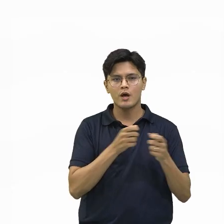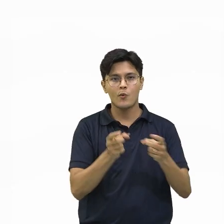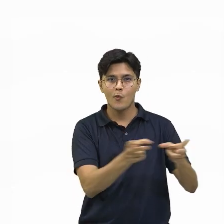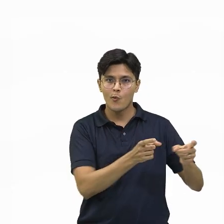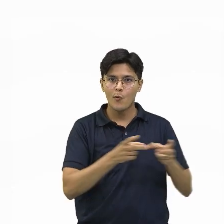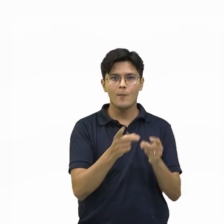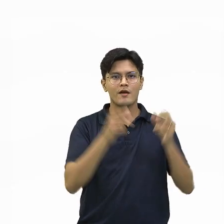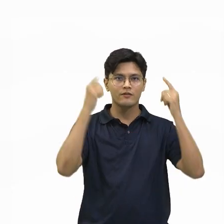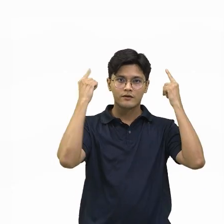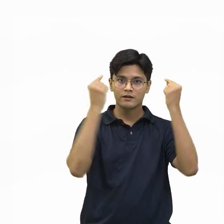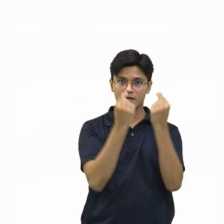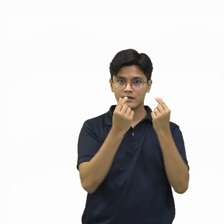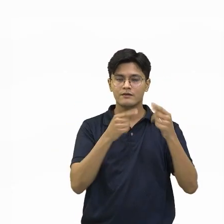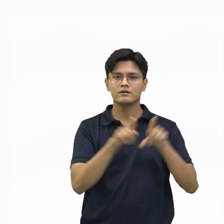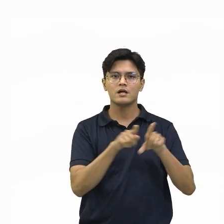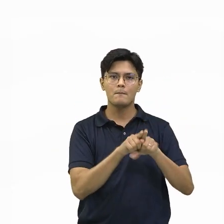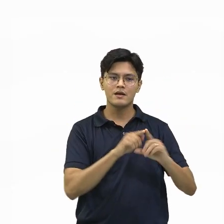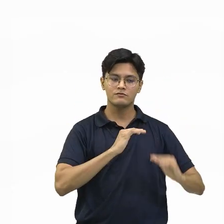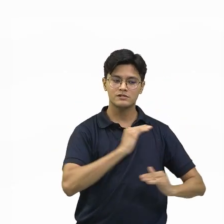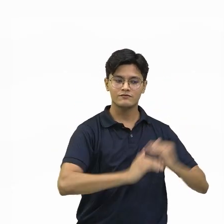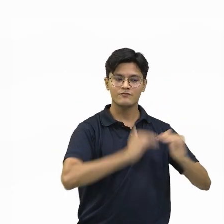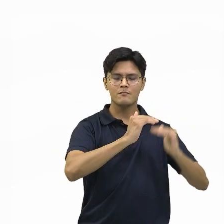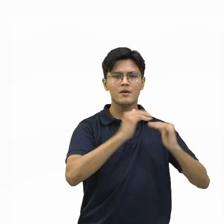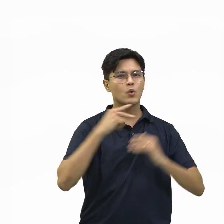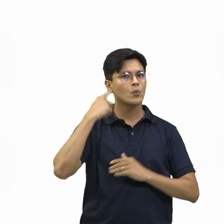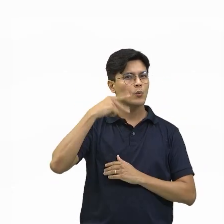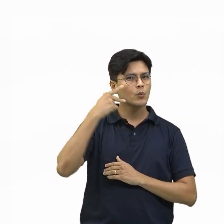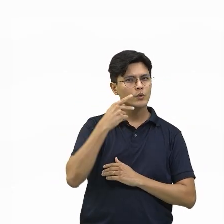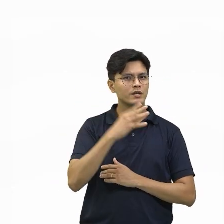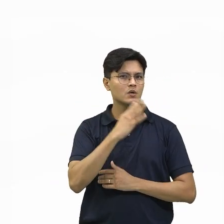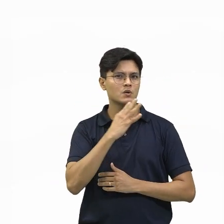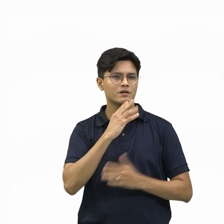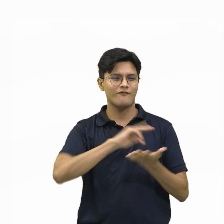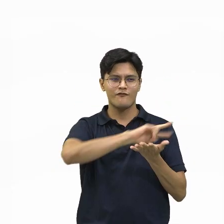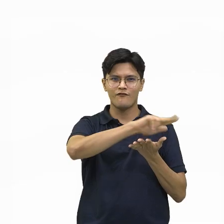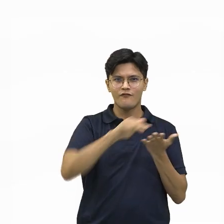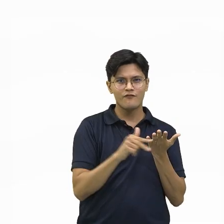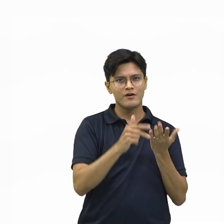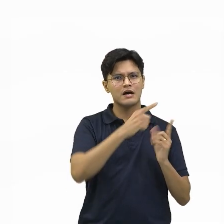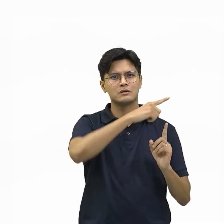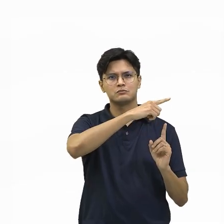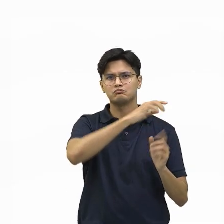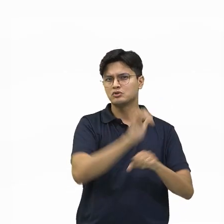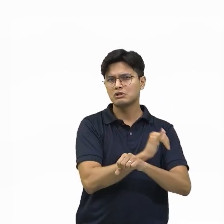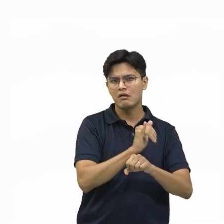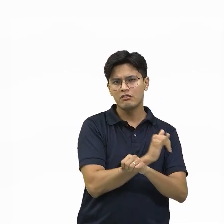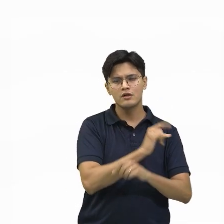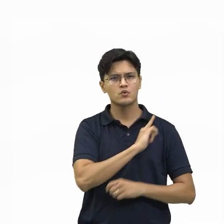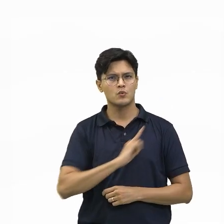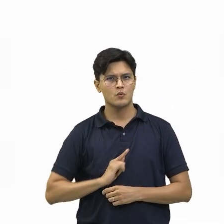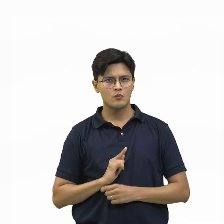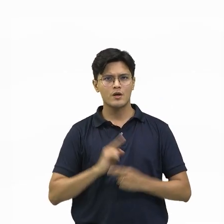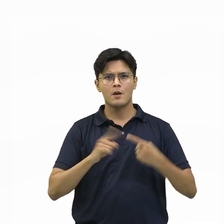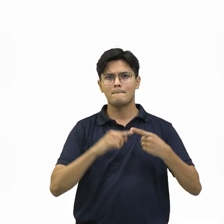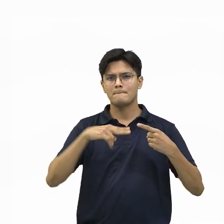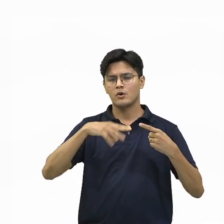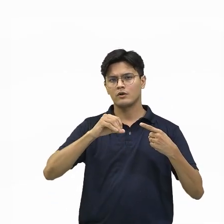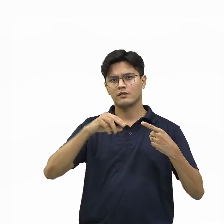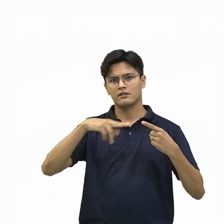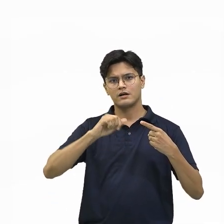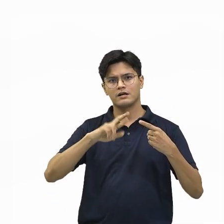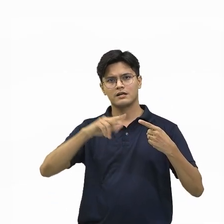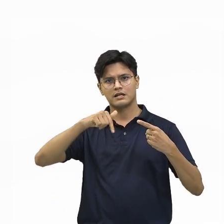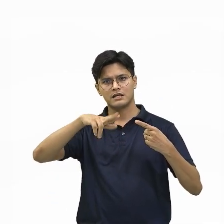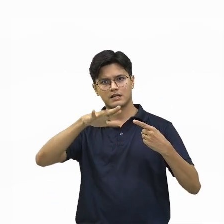sua evolução política conheceu várias formas de governo: monarquia, oligarquia,